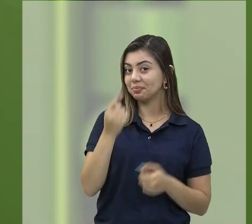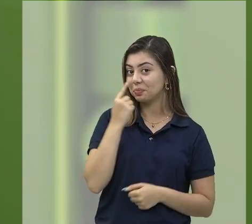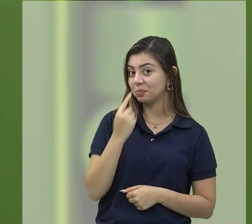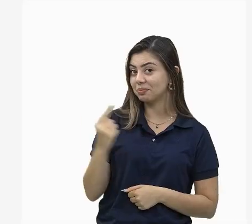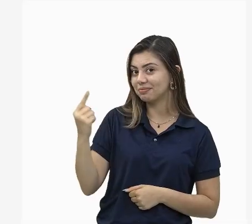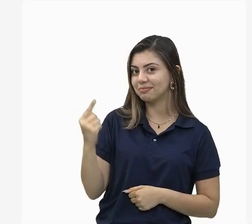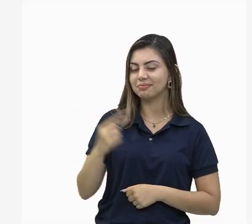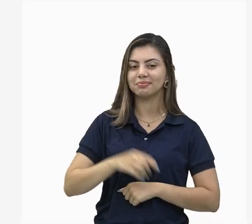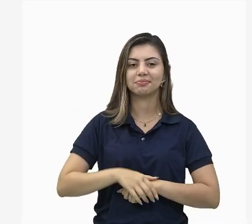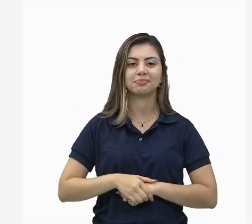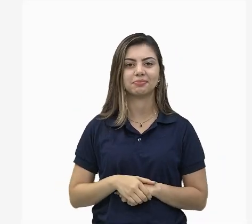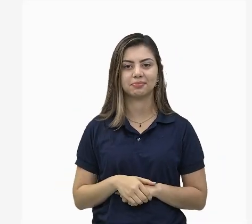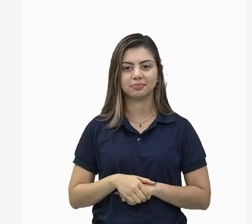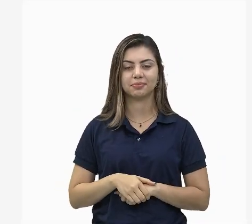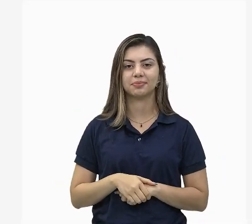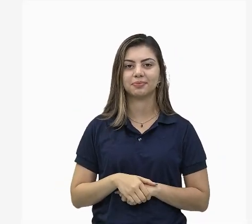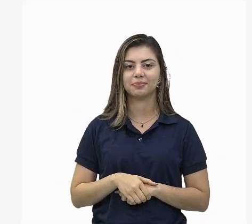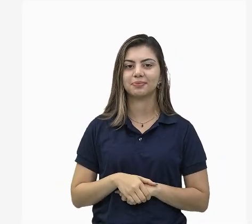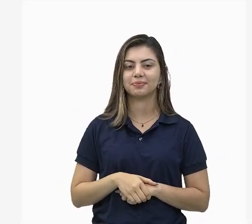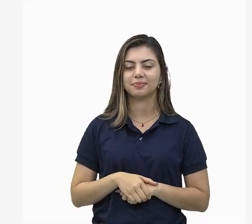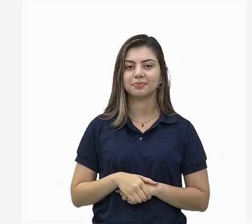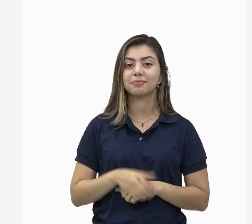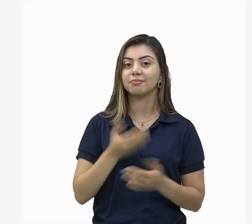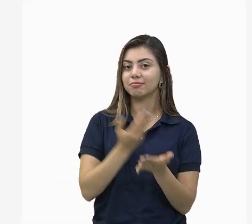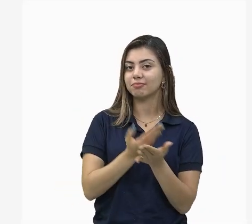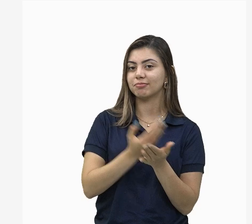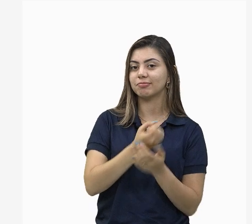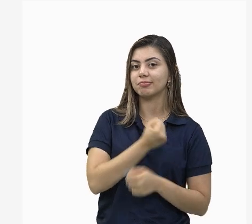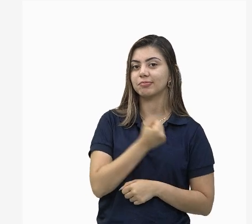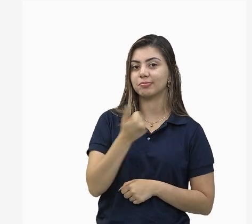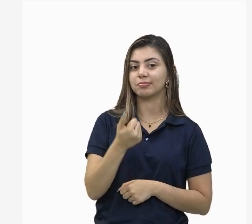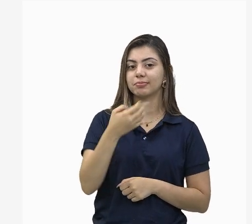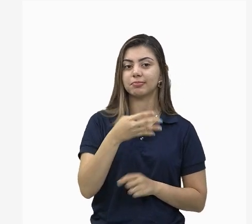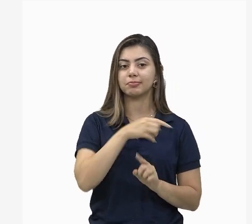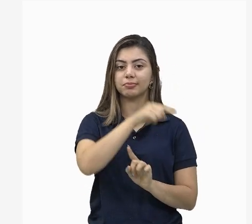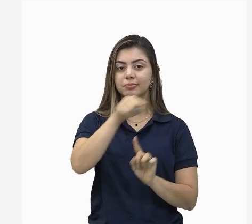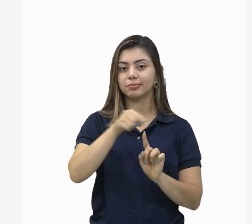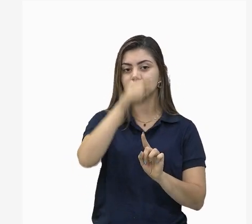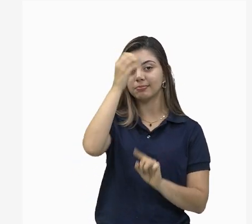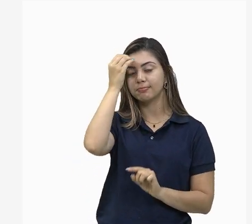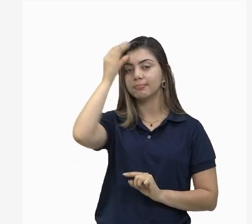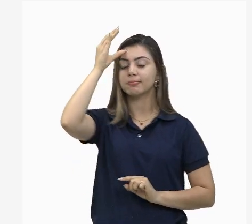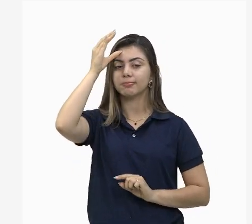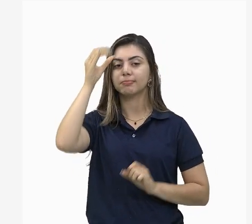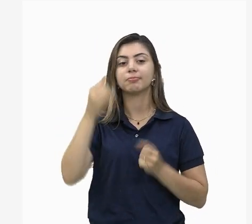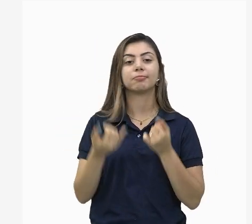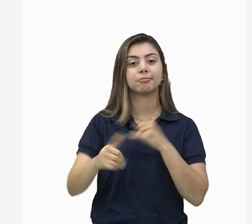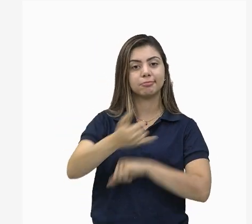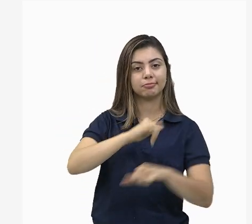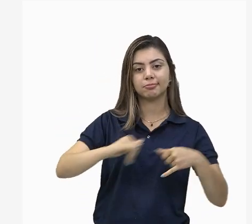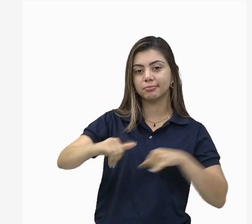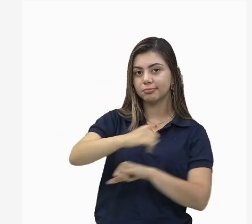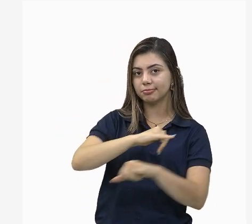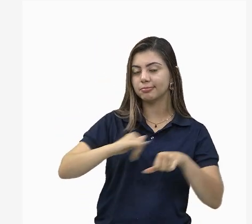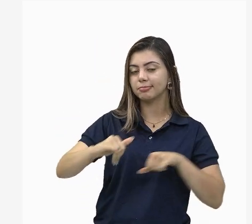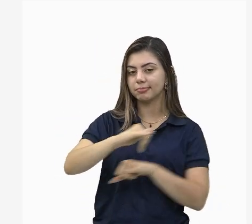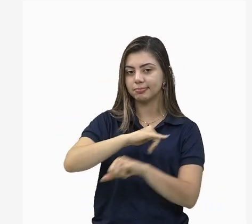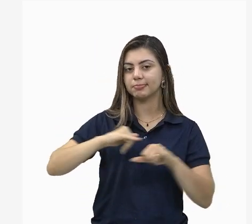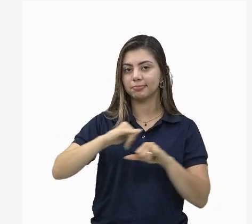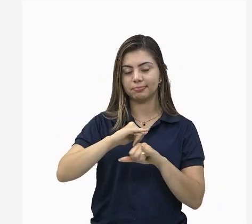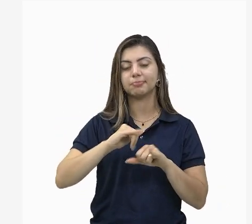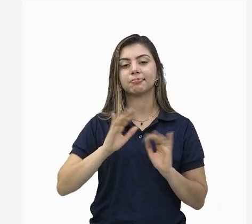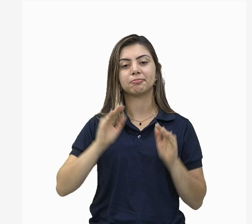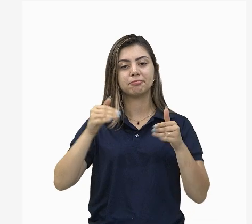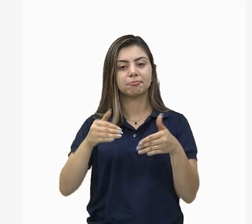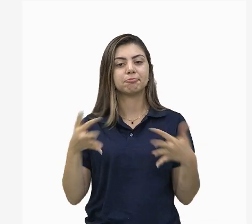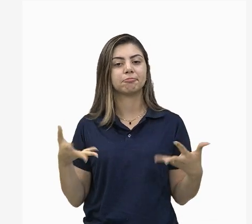lá descobrir? Olha aí, aula 14, objeto de conhecimento. Eletrodinâmica,